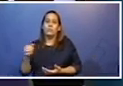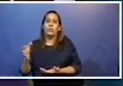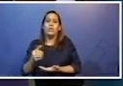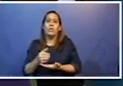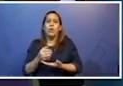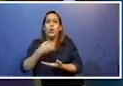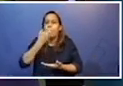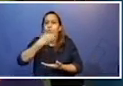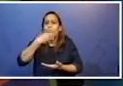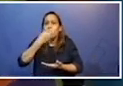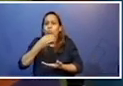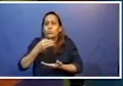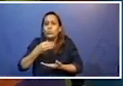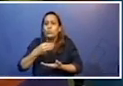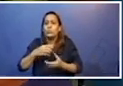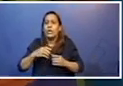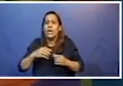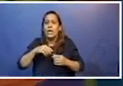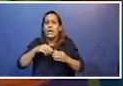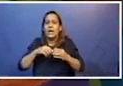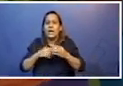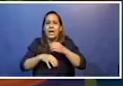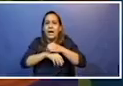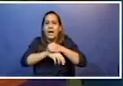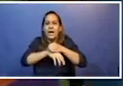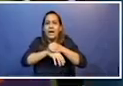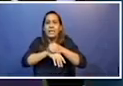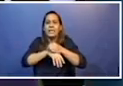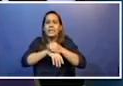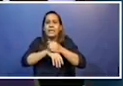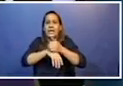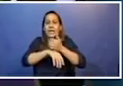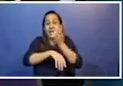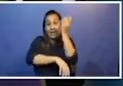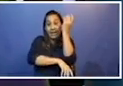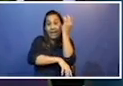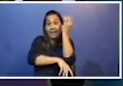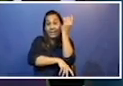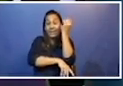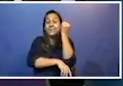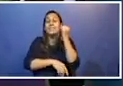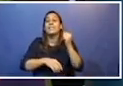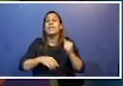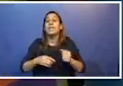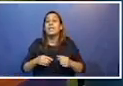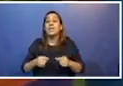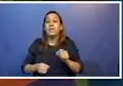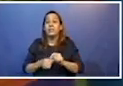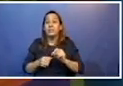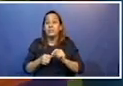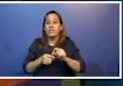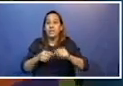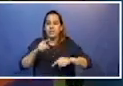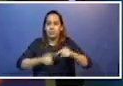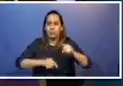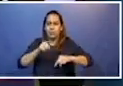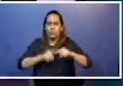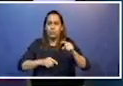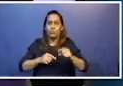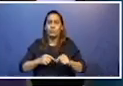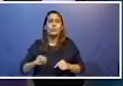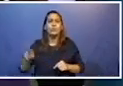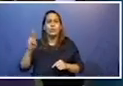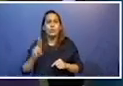frutos, folhas, raízes, flores e sementes e produzir materiais